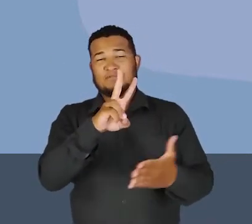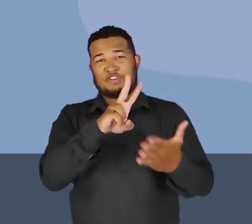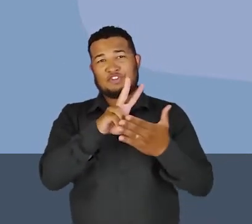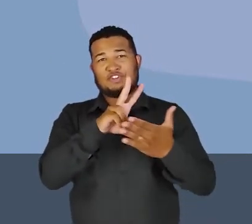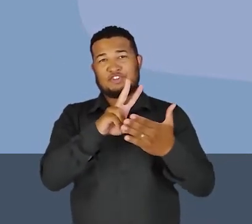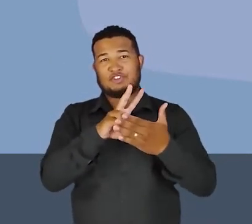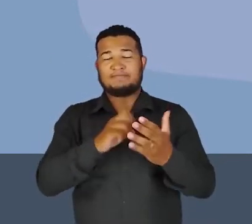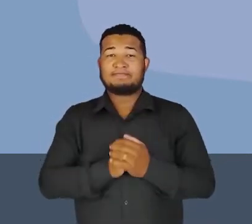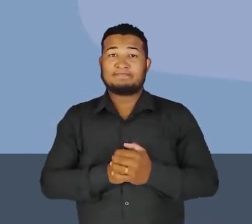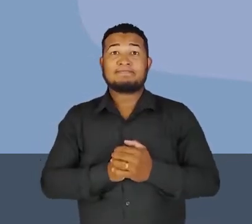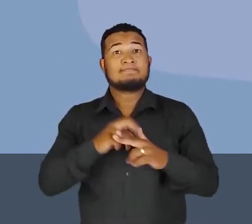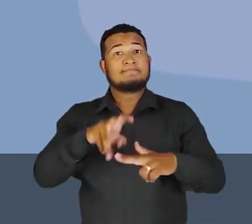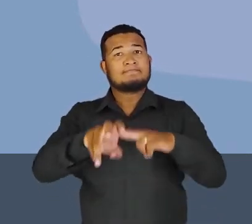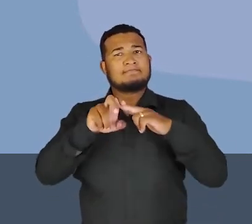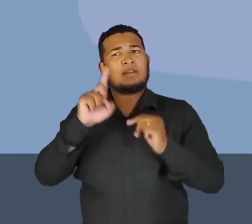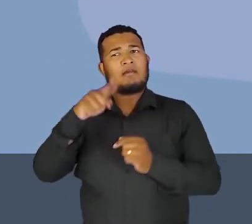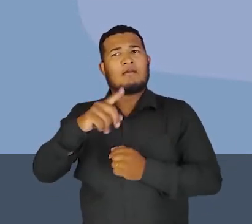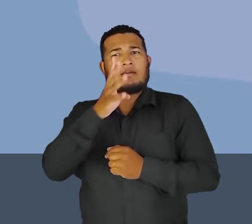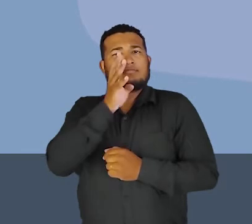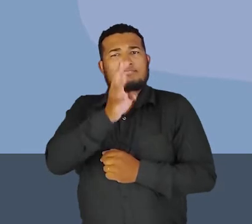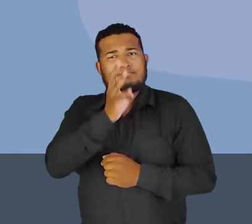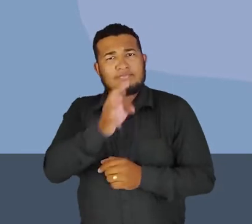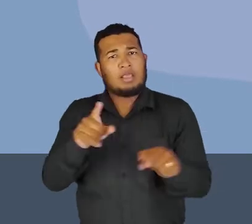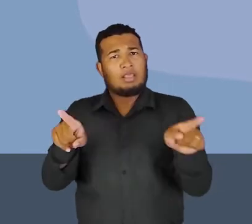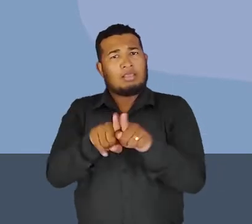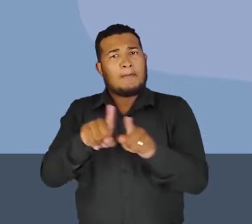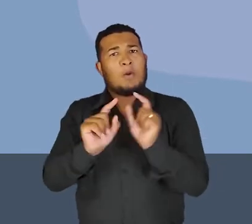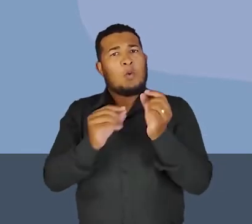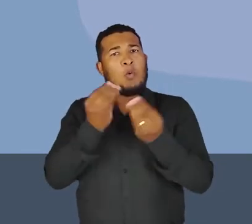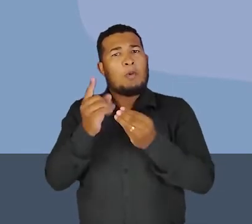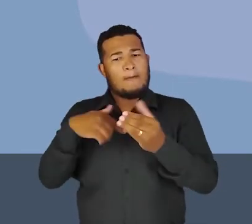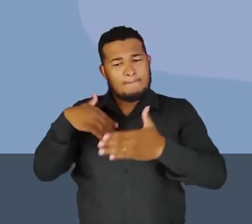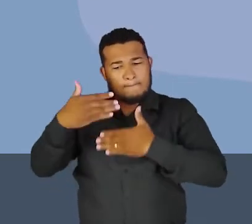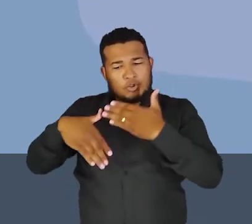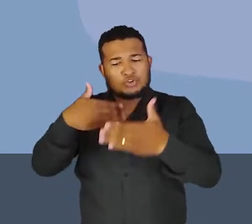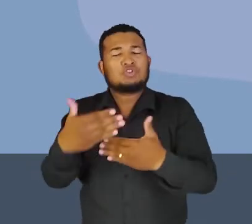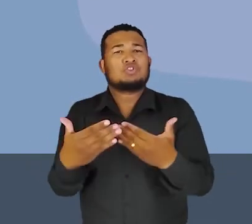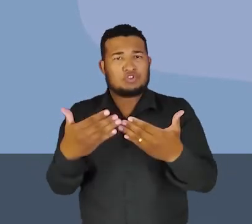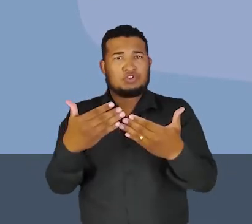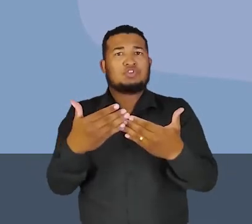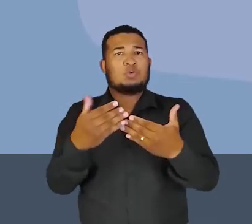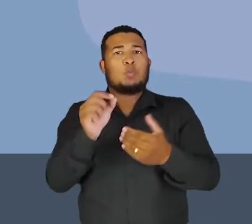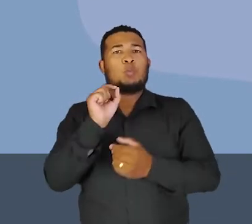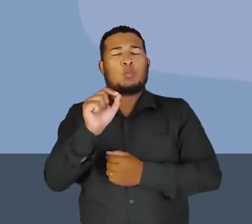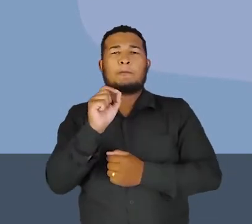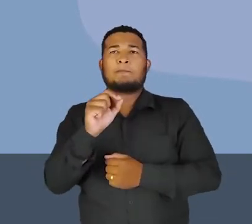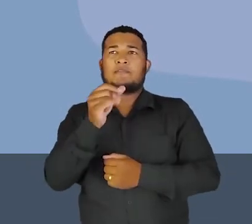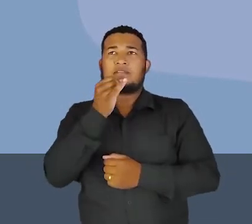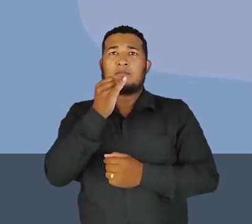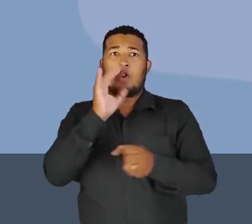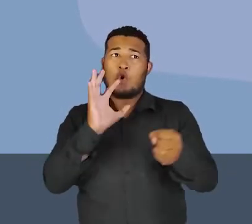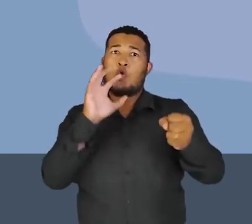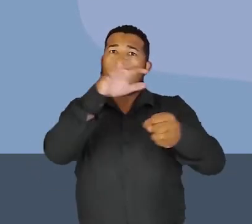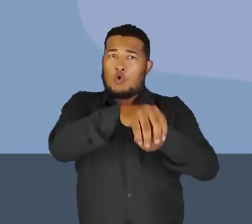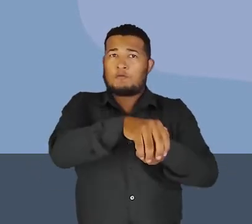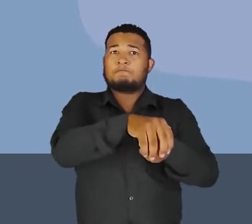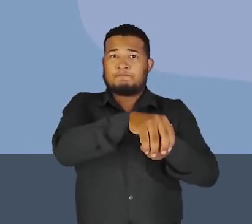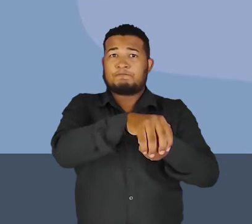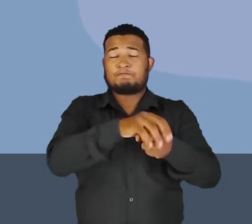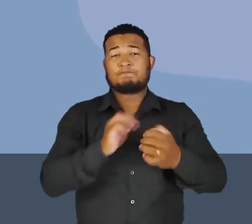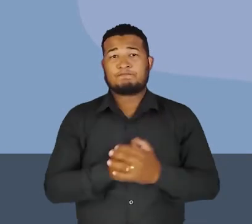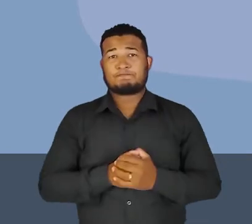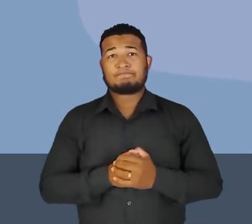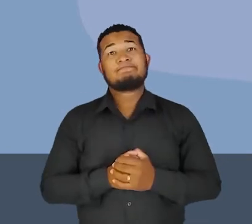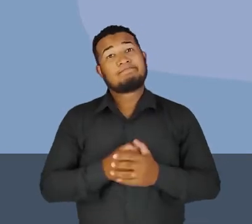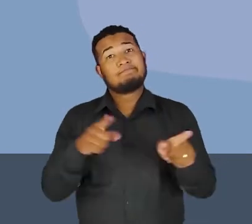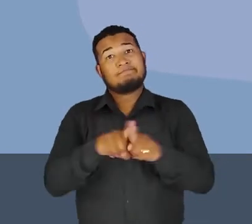na verdade, é uma crítica também a esse processo, né, de colonização, né, e